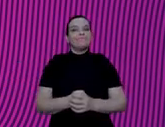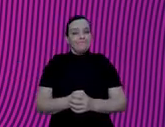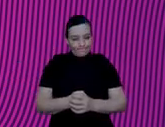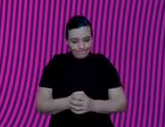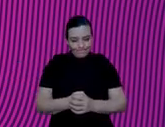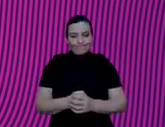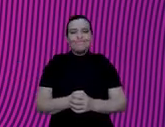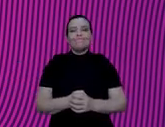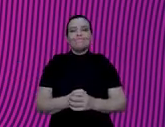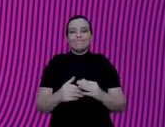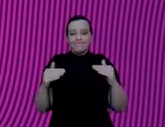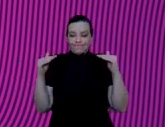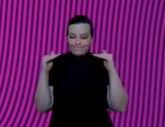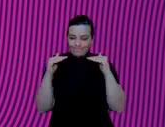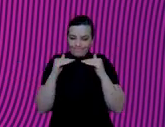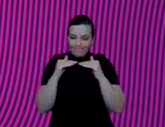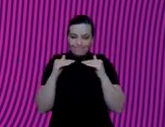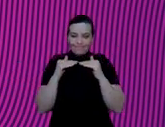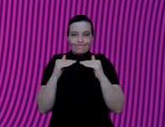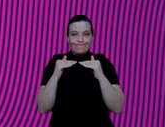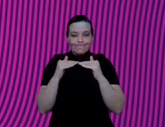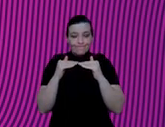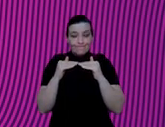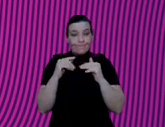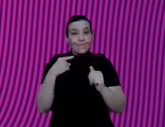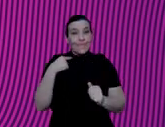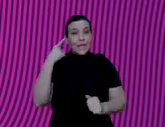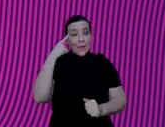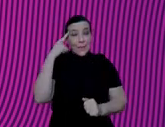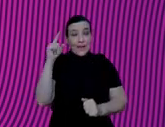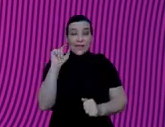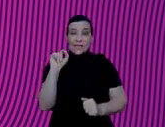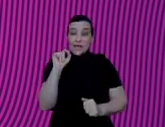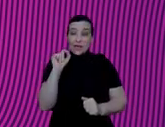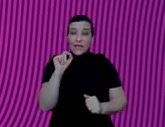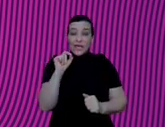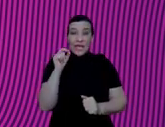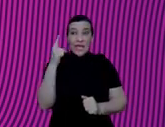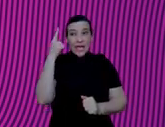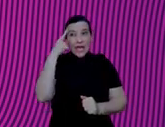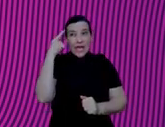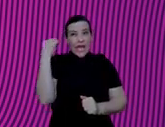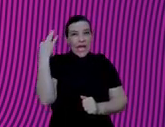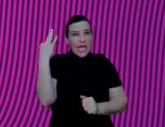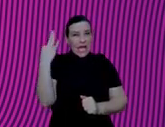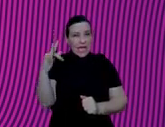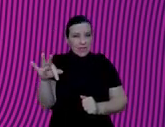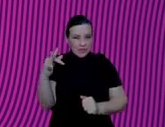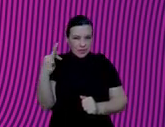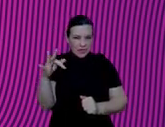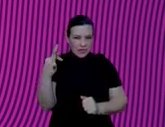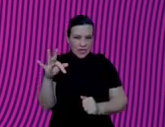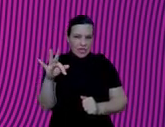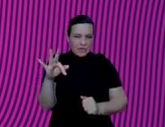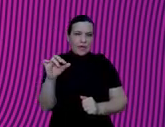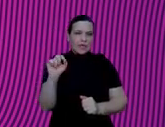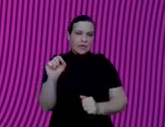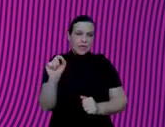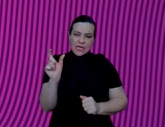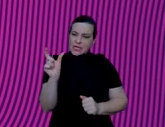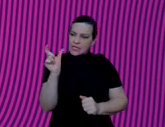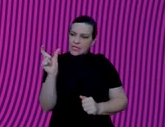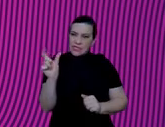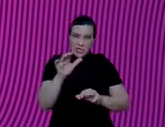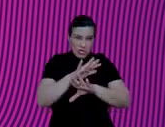ideia de que enxaqueca é, primeiro, apenas, que de qualquer forma seria uma palavra adequada, mas apenas dor de cabeça. E